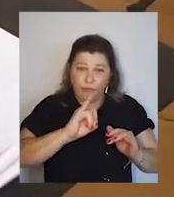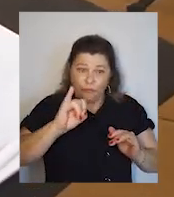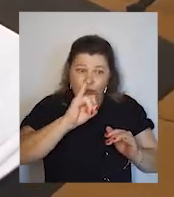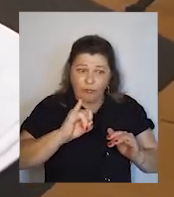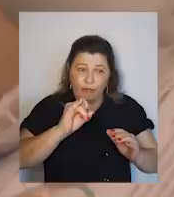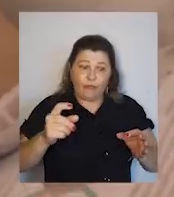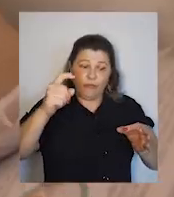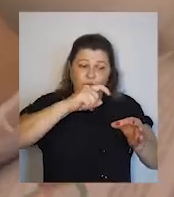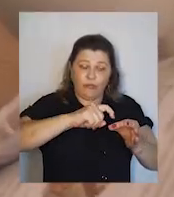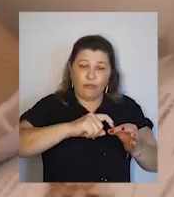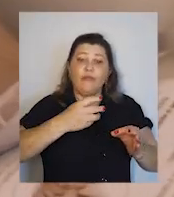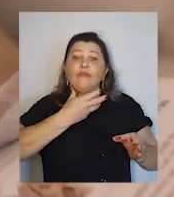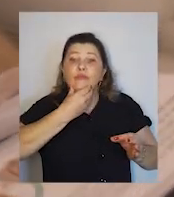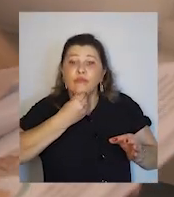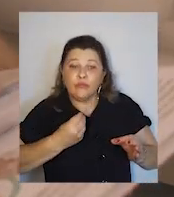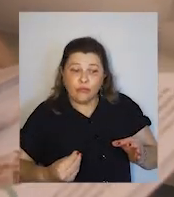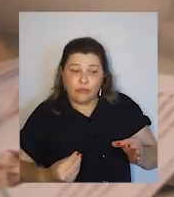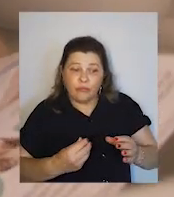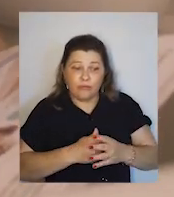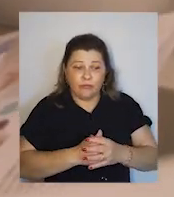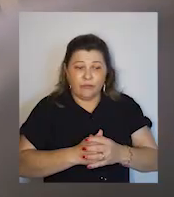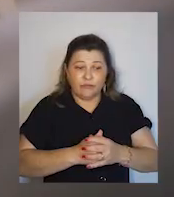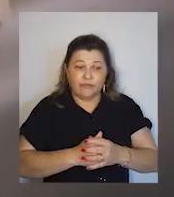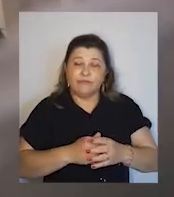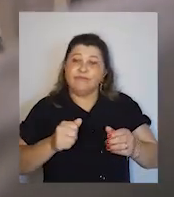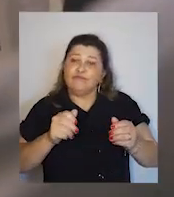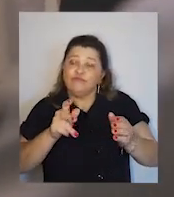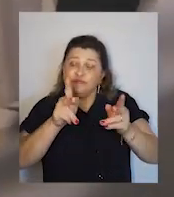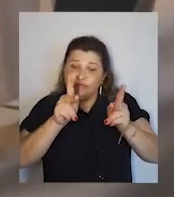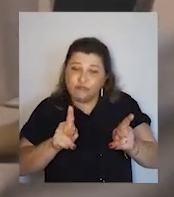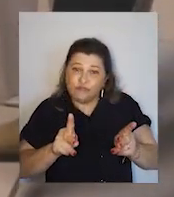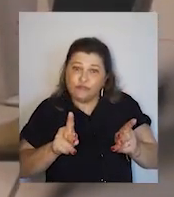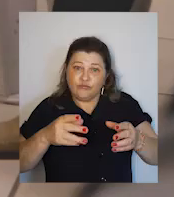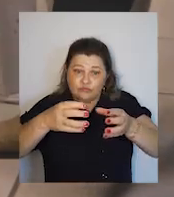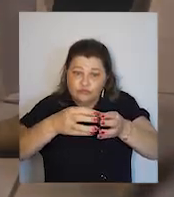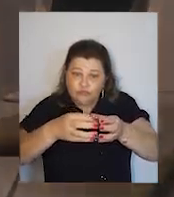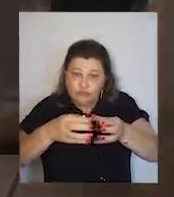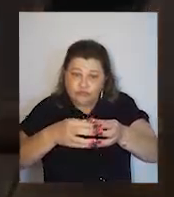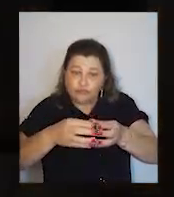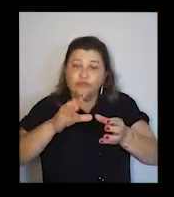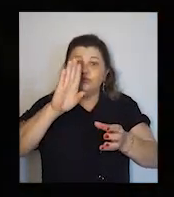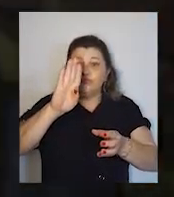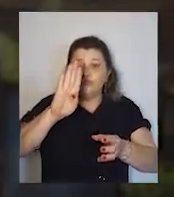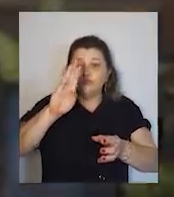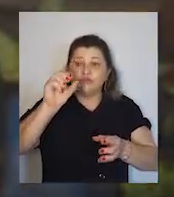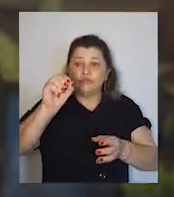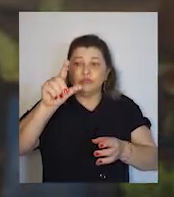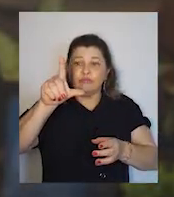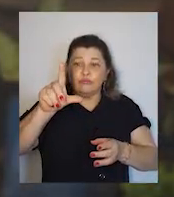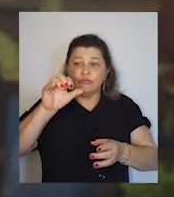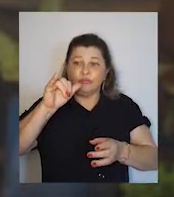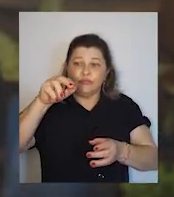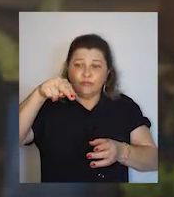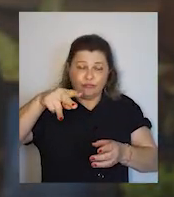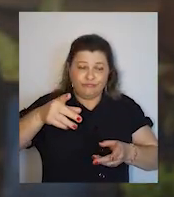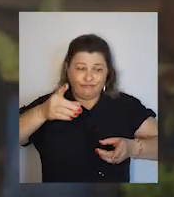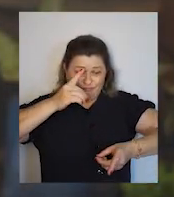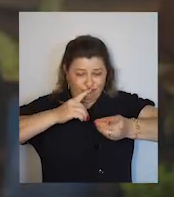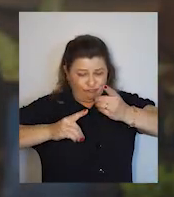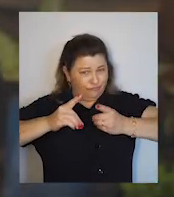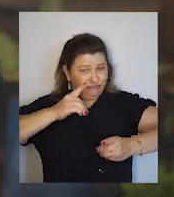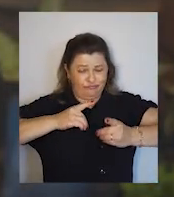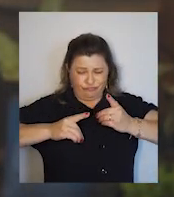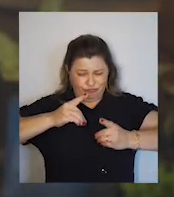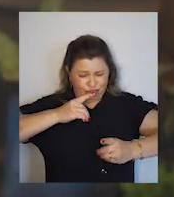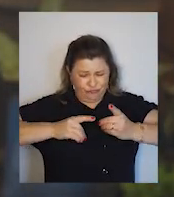especificamente voltados para os homens, o Pré-Natal do Parceiro e o Clube do Bolinha. Peguei a depressão, eu não sabia mais